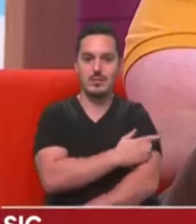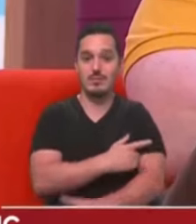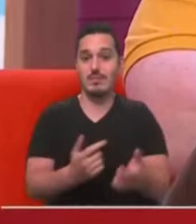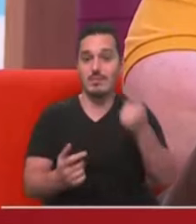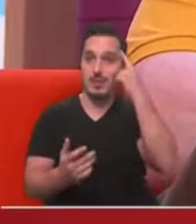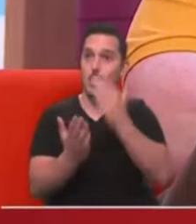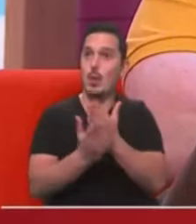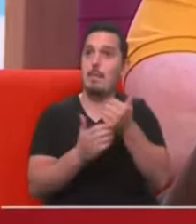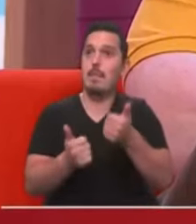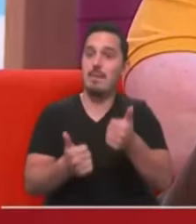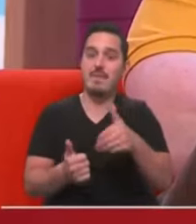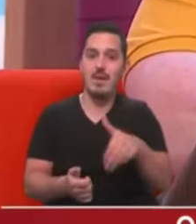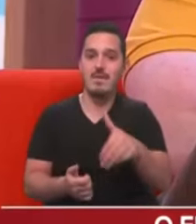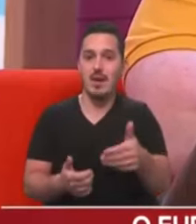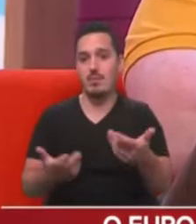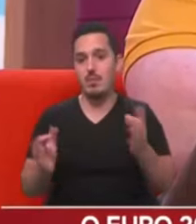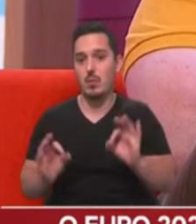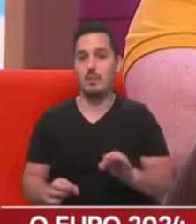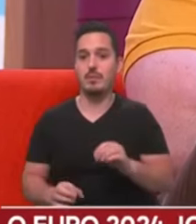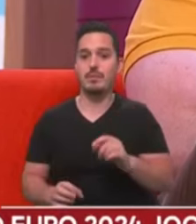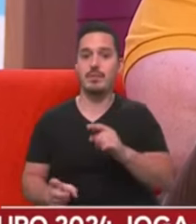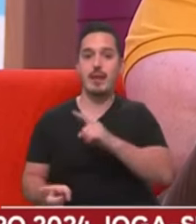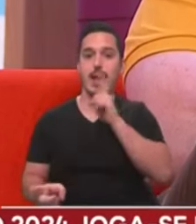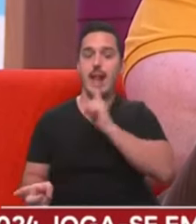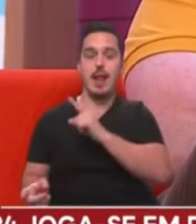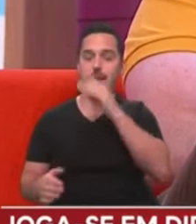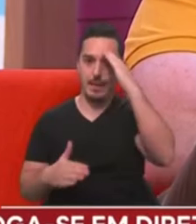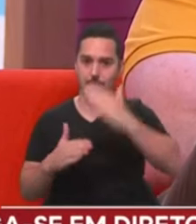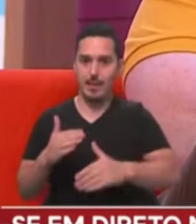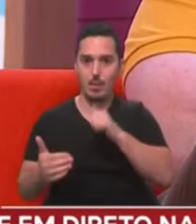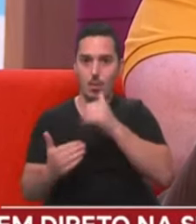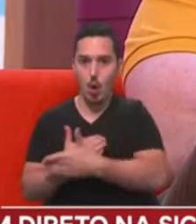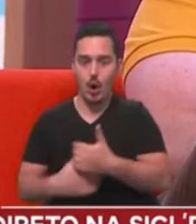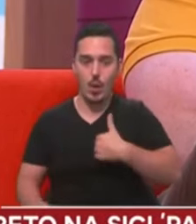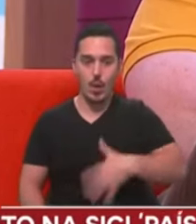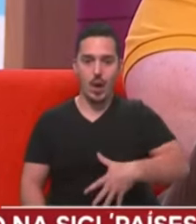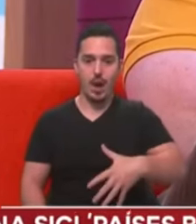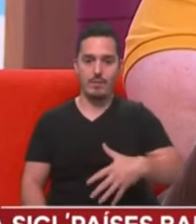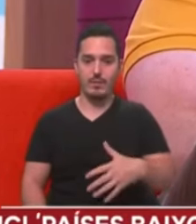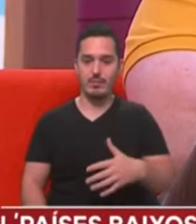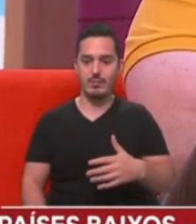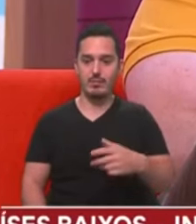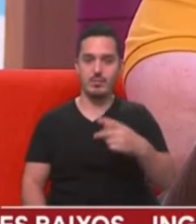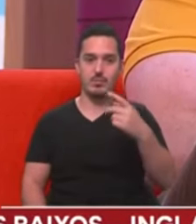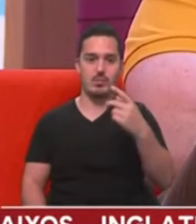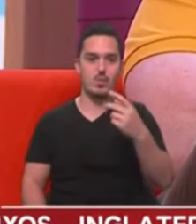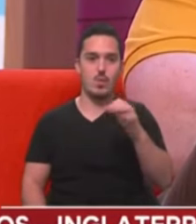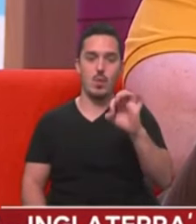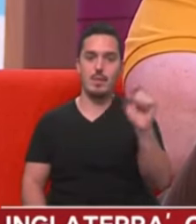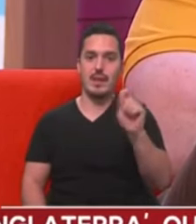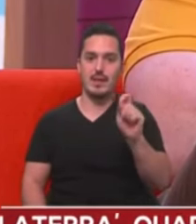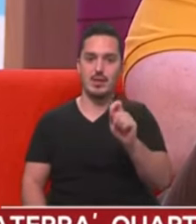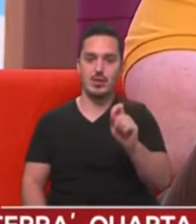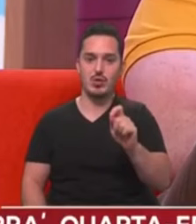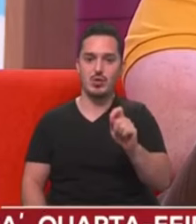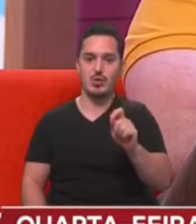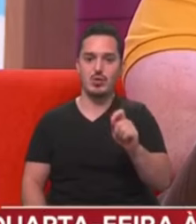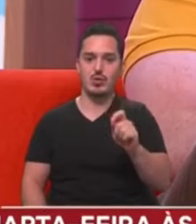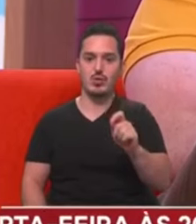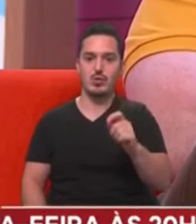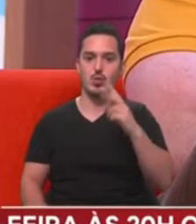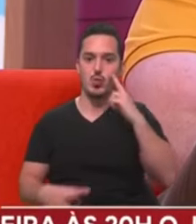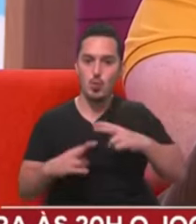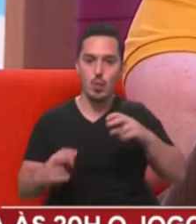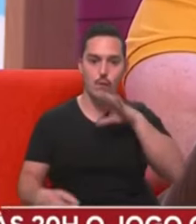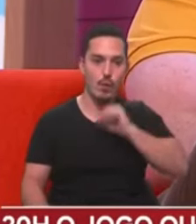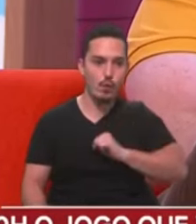correr tudo bem, vais ver que sim. Pronto, ela morre de repente, eu grávida isto foi no espaço de 2 dias, de 8 meses, descubro que o meu